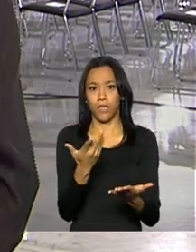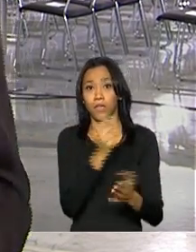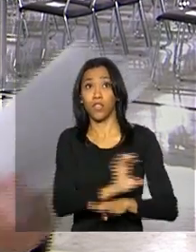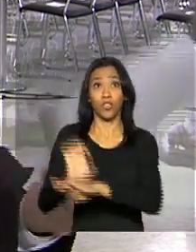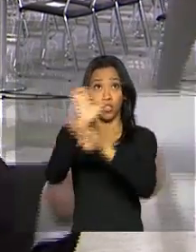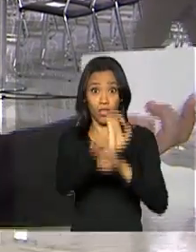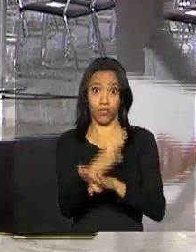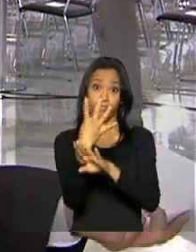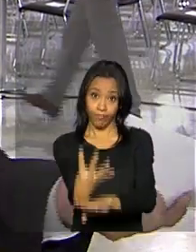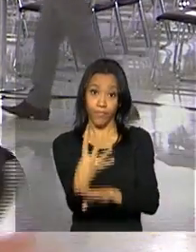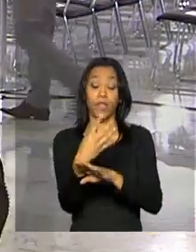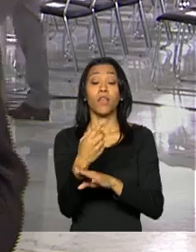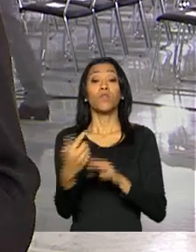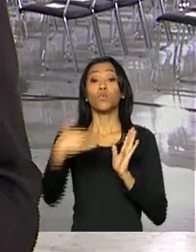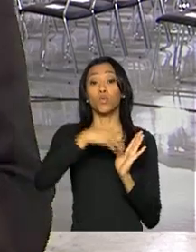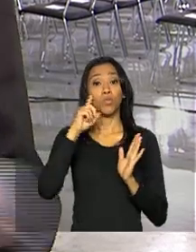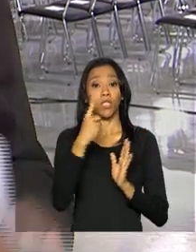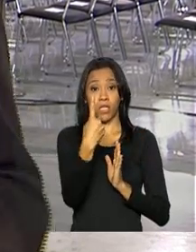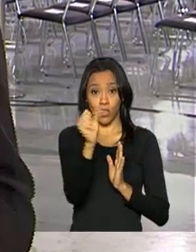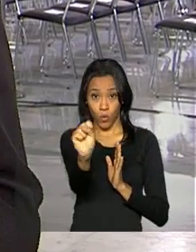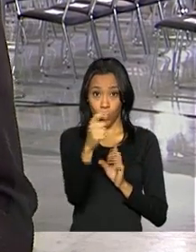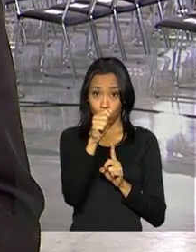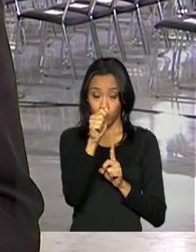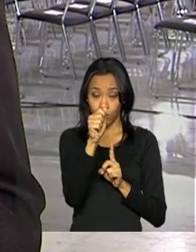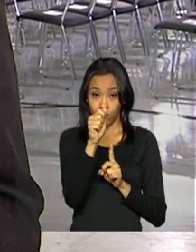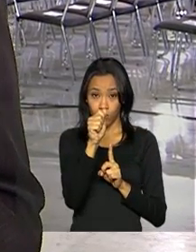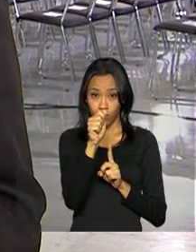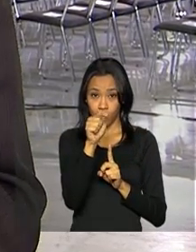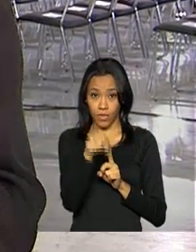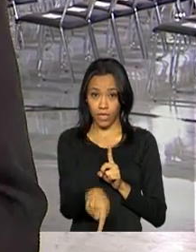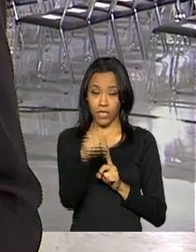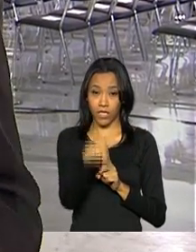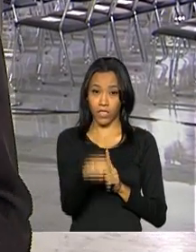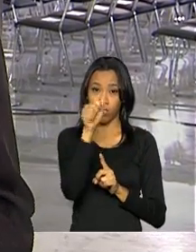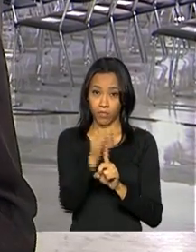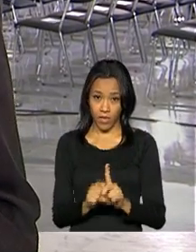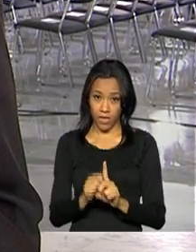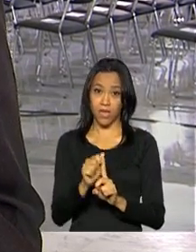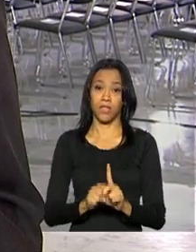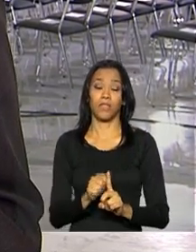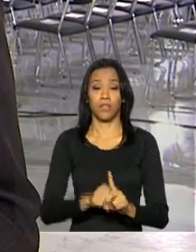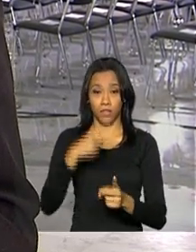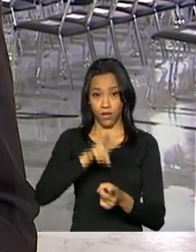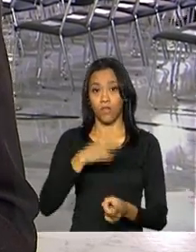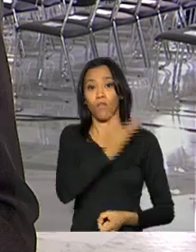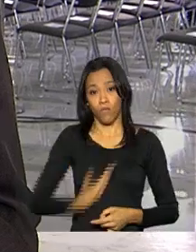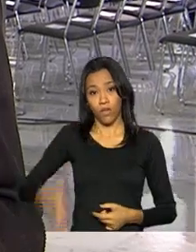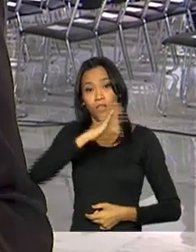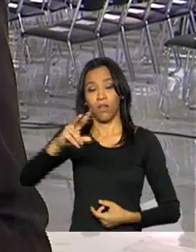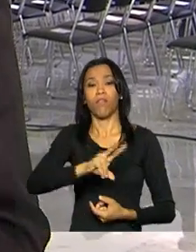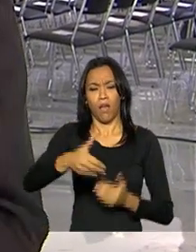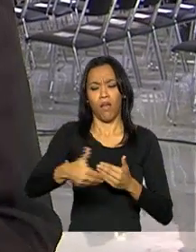4 estados. No último dia 18 de março, no último dia 18 deste mês, que o governo federal vai contratar 2 milhões